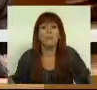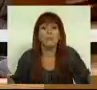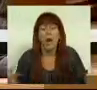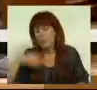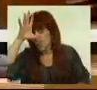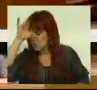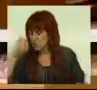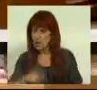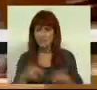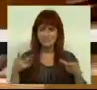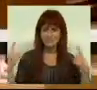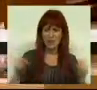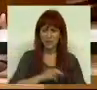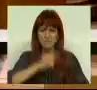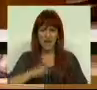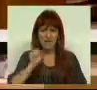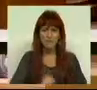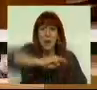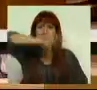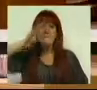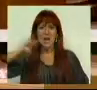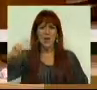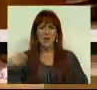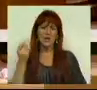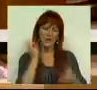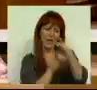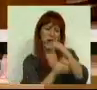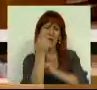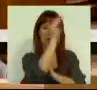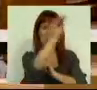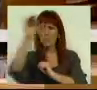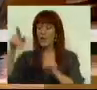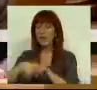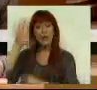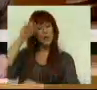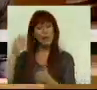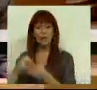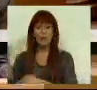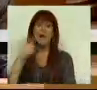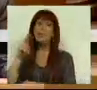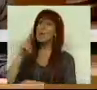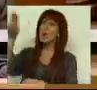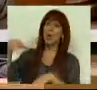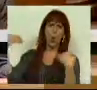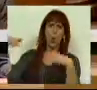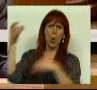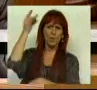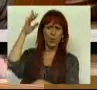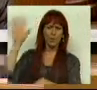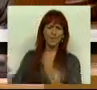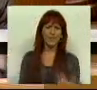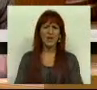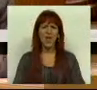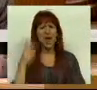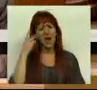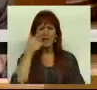Para que o Estado disponibilize milhares de milhões de euros para os bancos e para que o Estado pague juros a agiotas. A